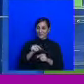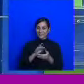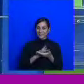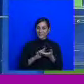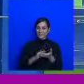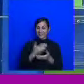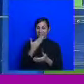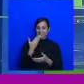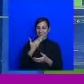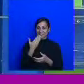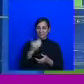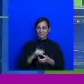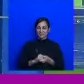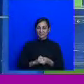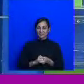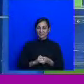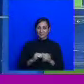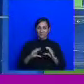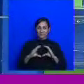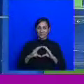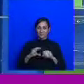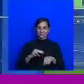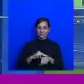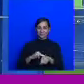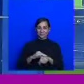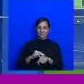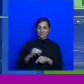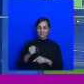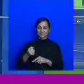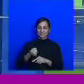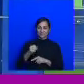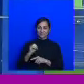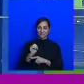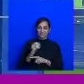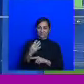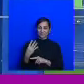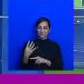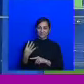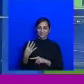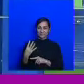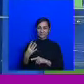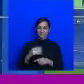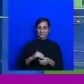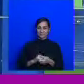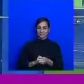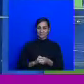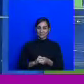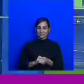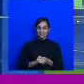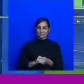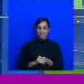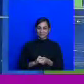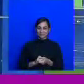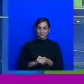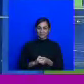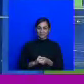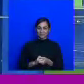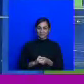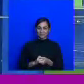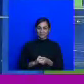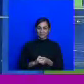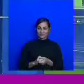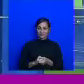sorteio da Loto Fácil. Bola marrom 04. Marrom número 04.